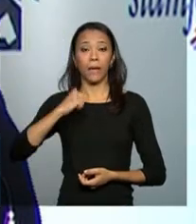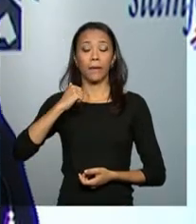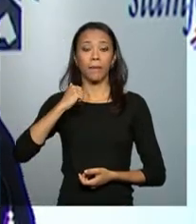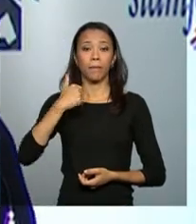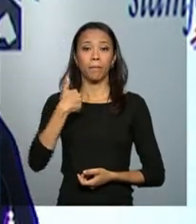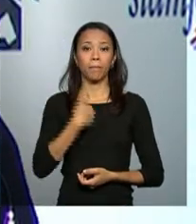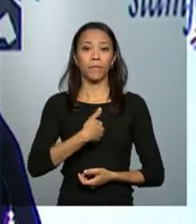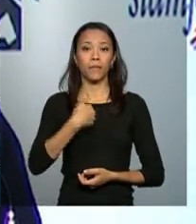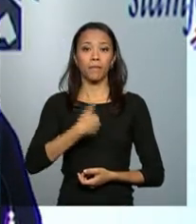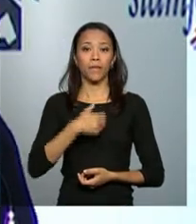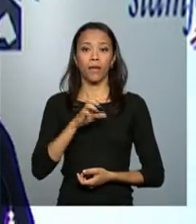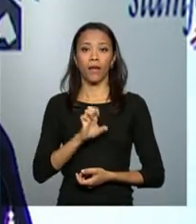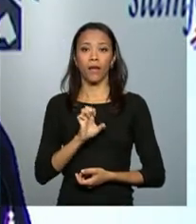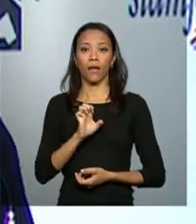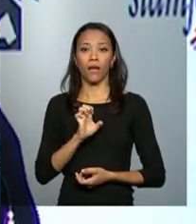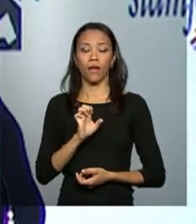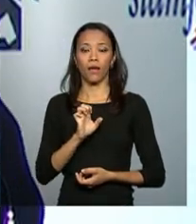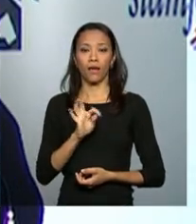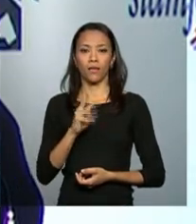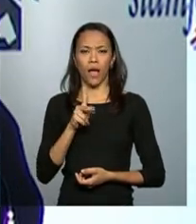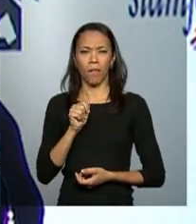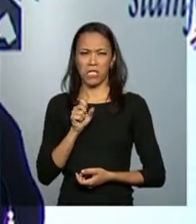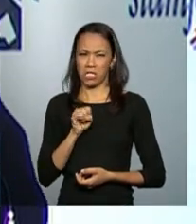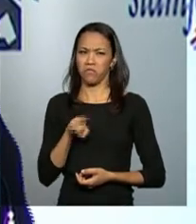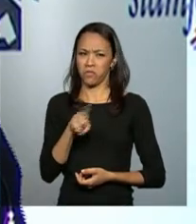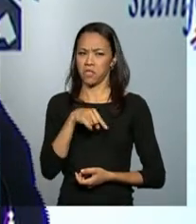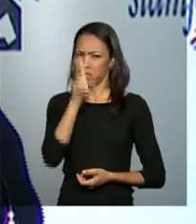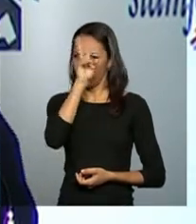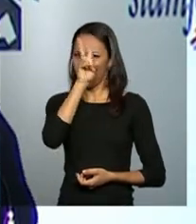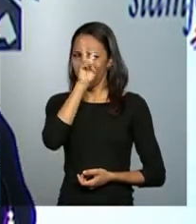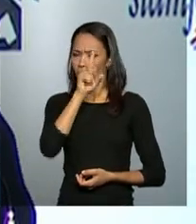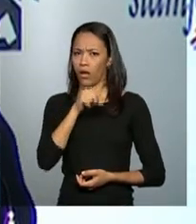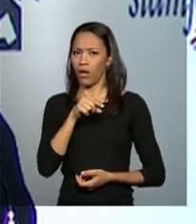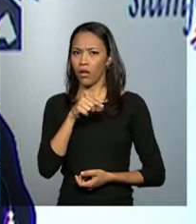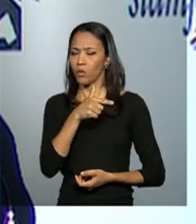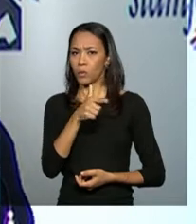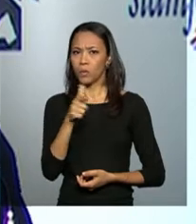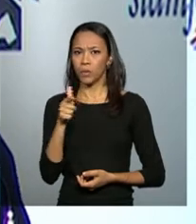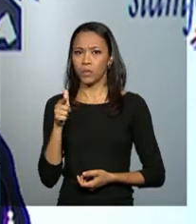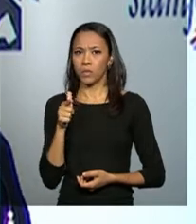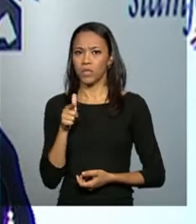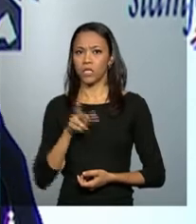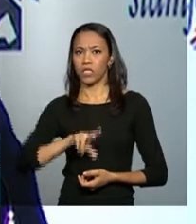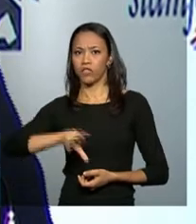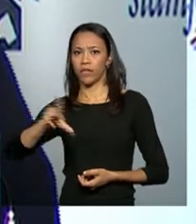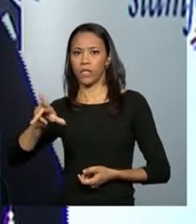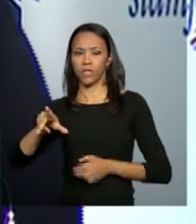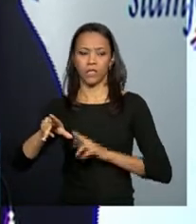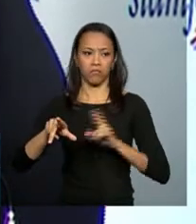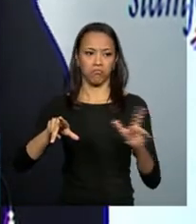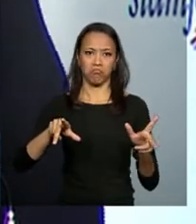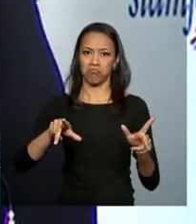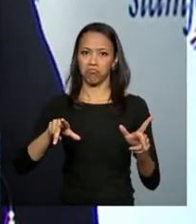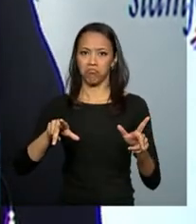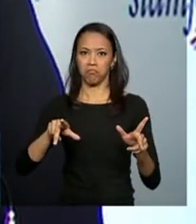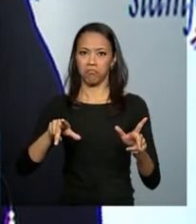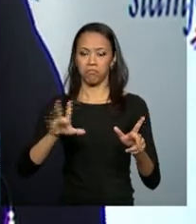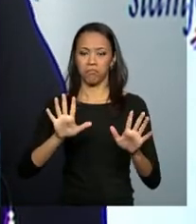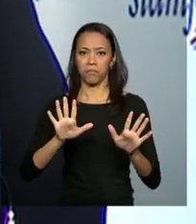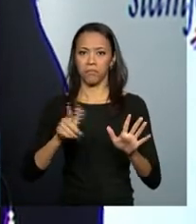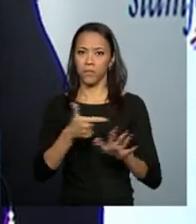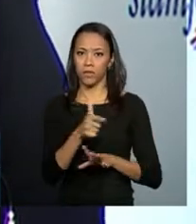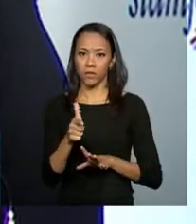na primeira etapa do setor, se vocês lembrarem, não havia essa distinção. No primeiro momento, não havia essa